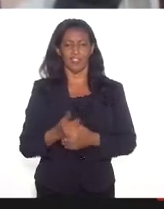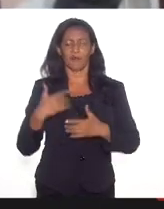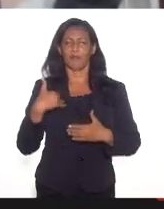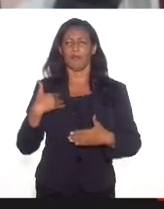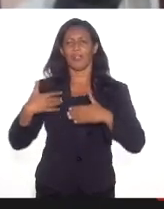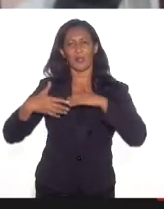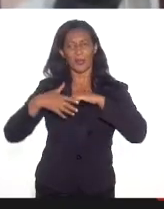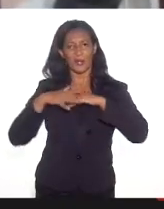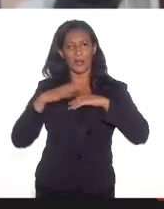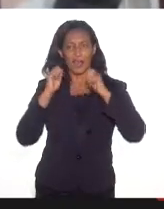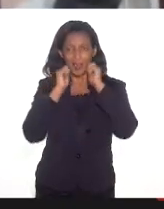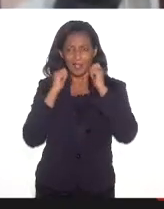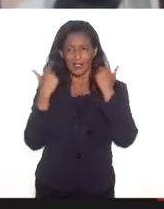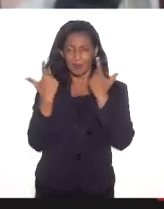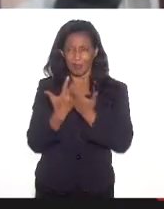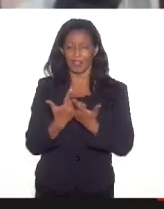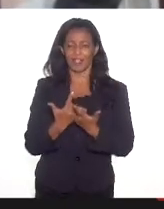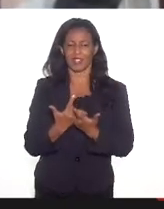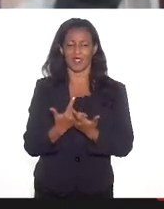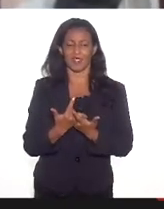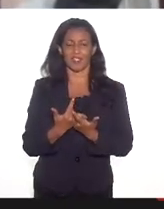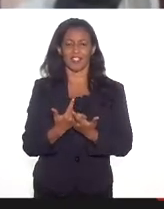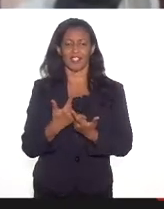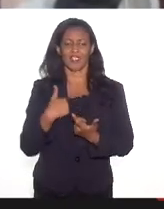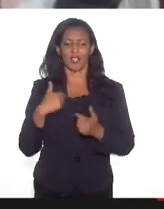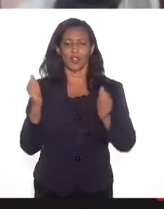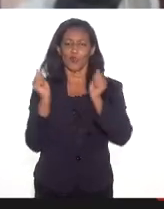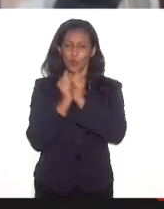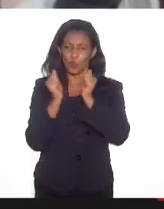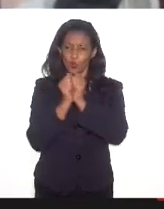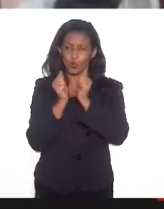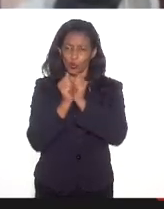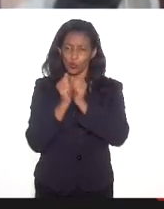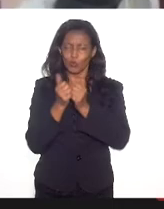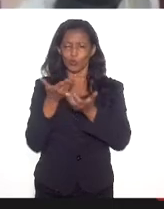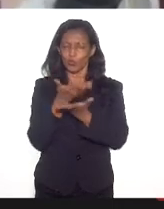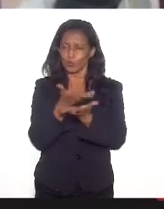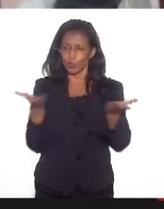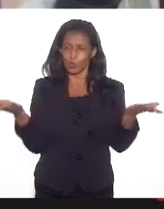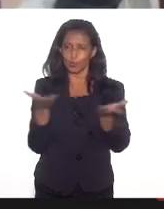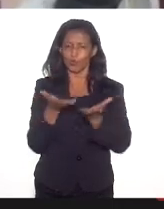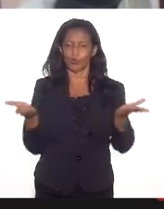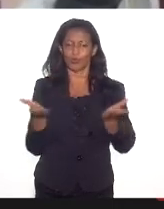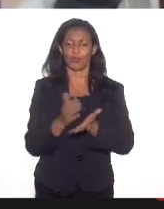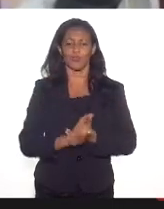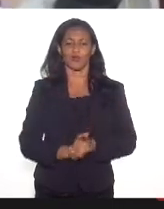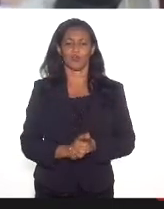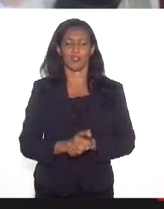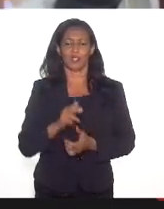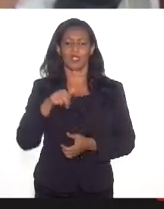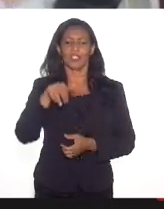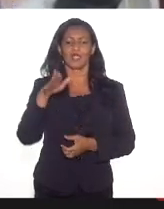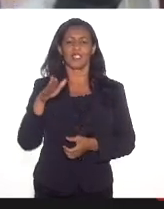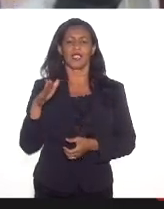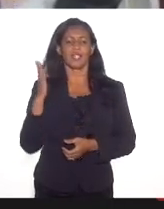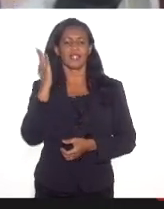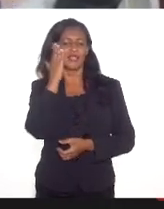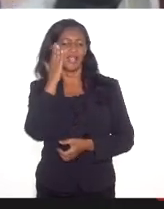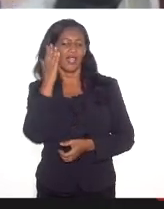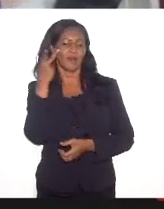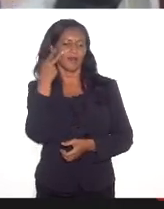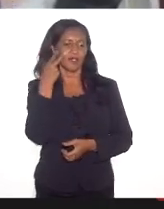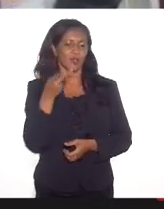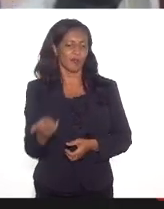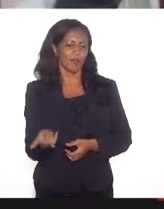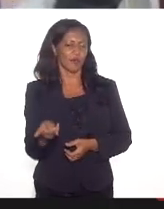eu vou junto com vocês e quem sabe até fazer uma dessas visitas